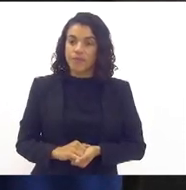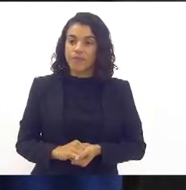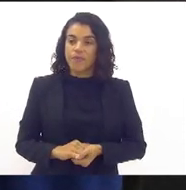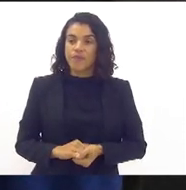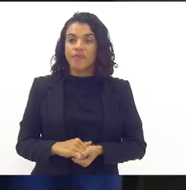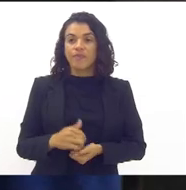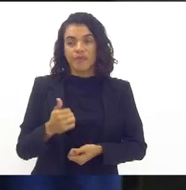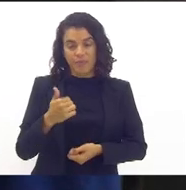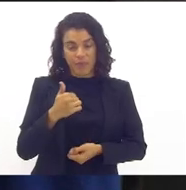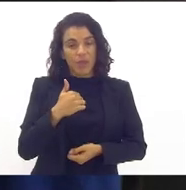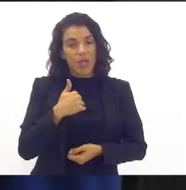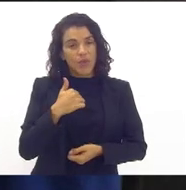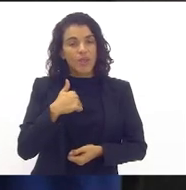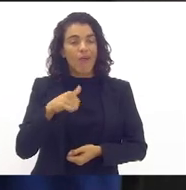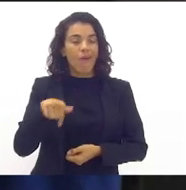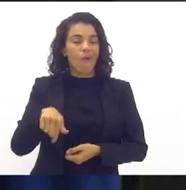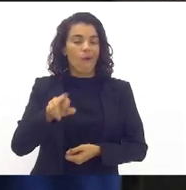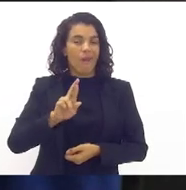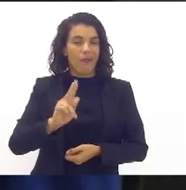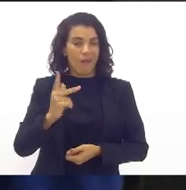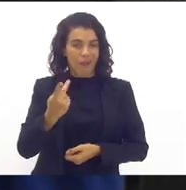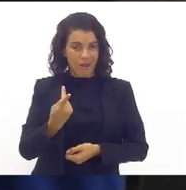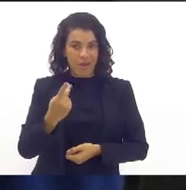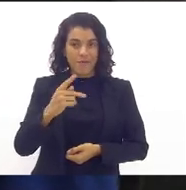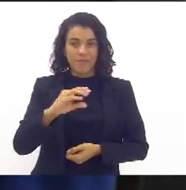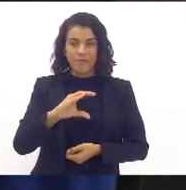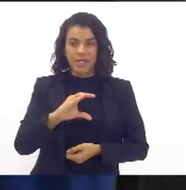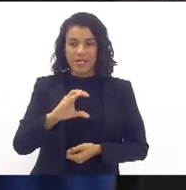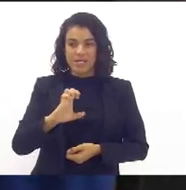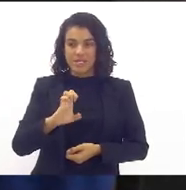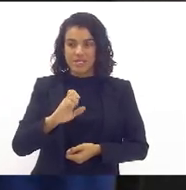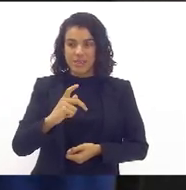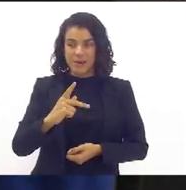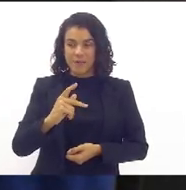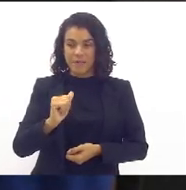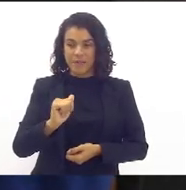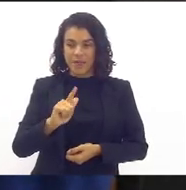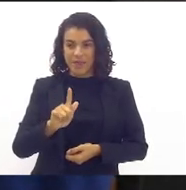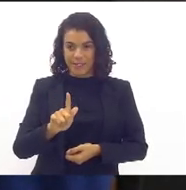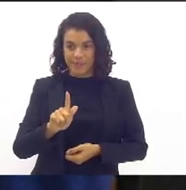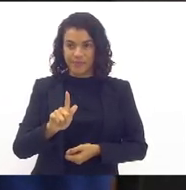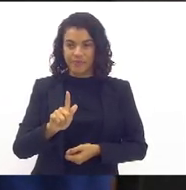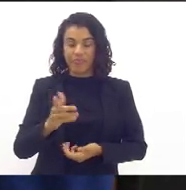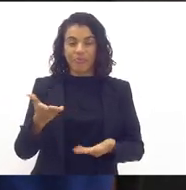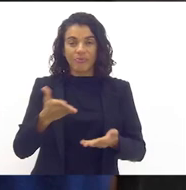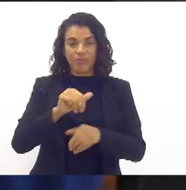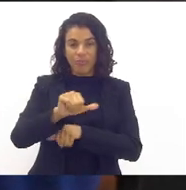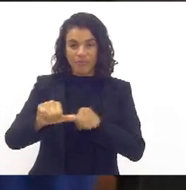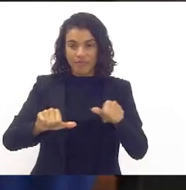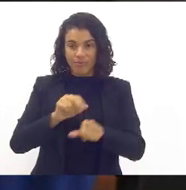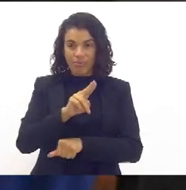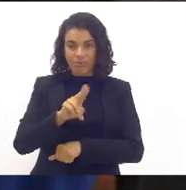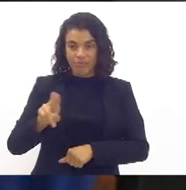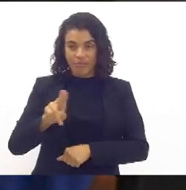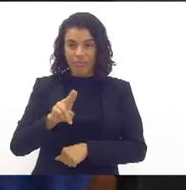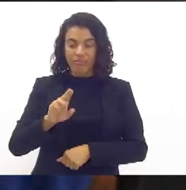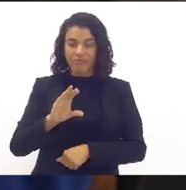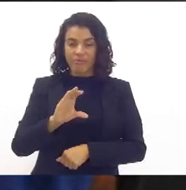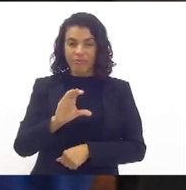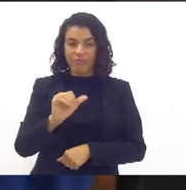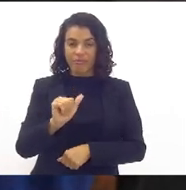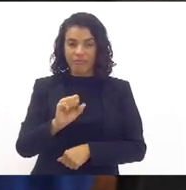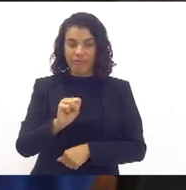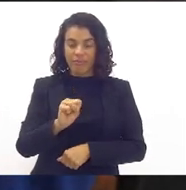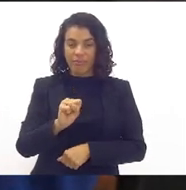caderno de recursos humanos que a CEPLAG, a casa, não, não é mais a CEPLAG, agora é a Casa Civil que produz. Né?